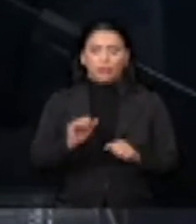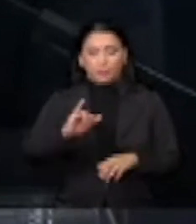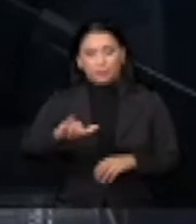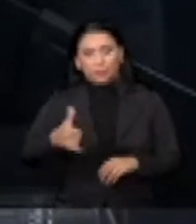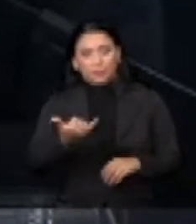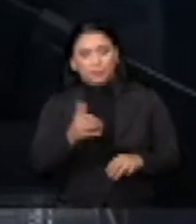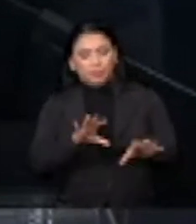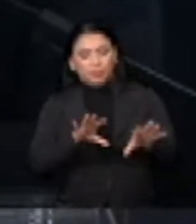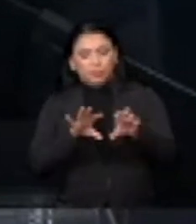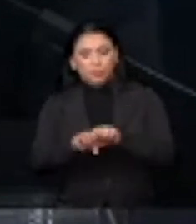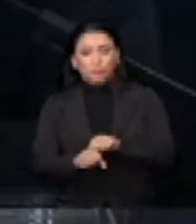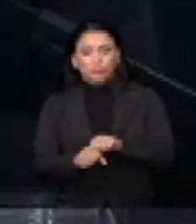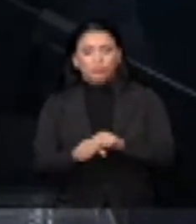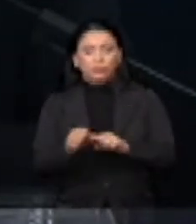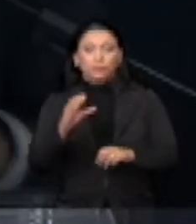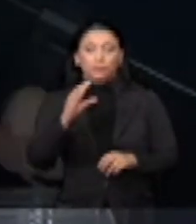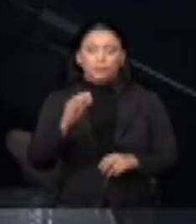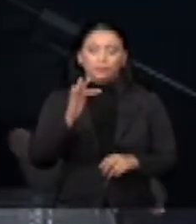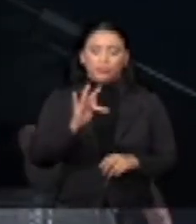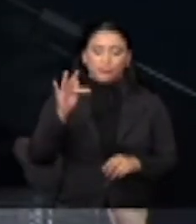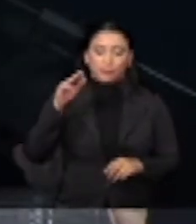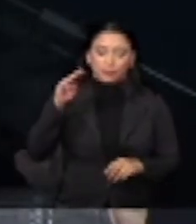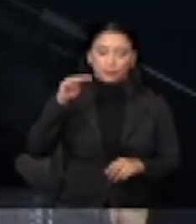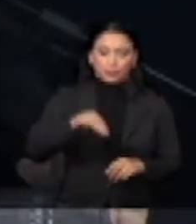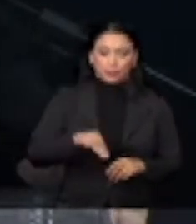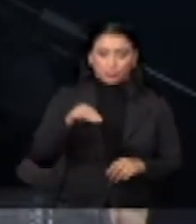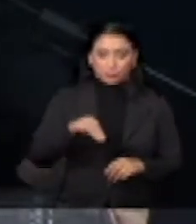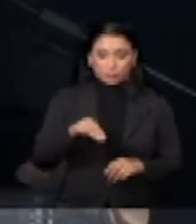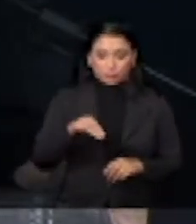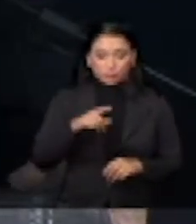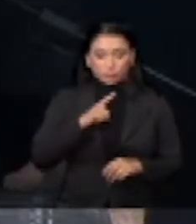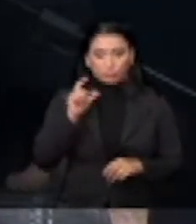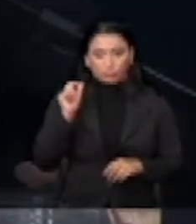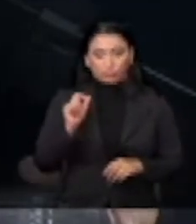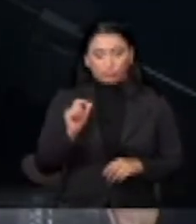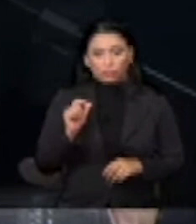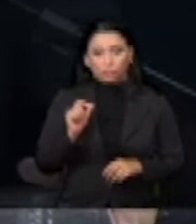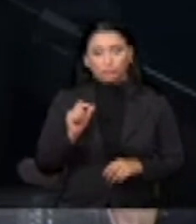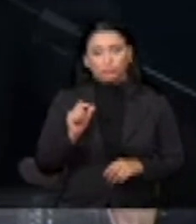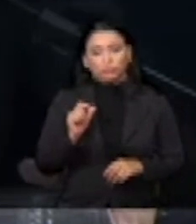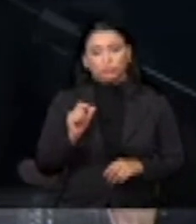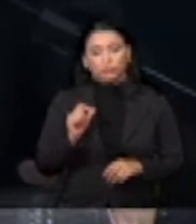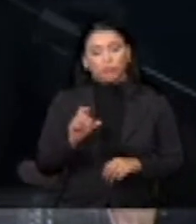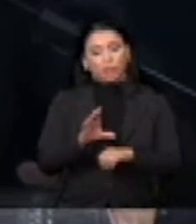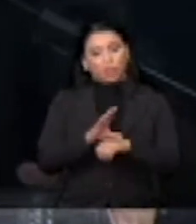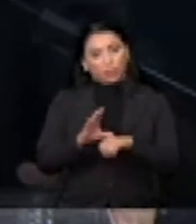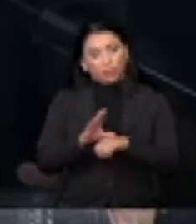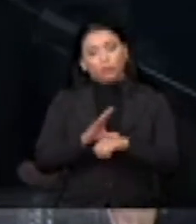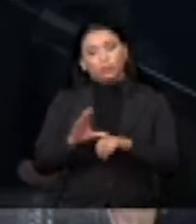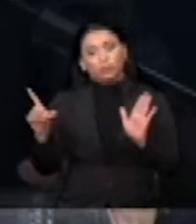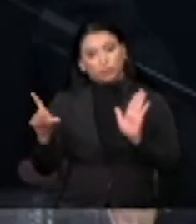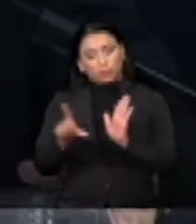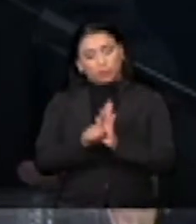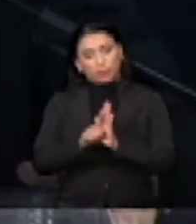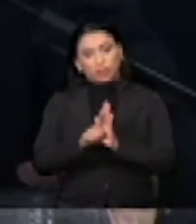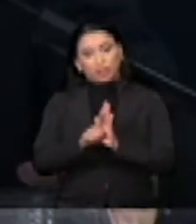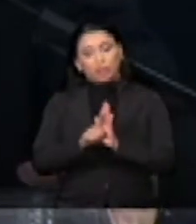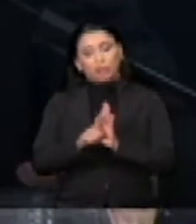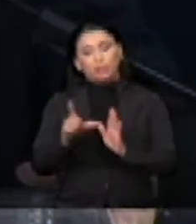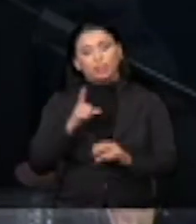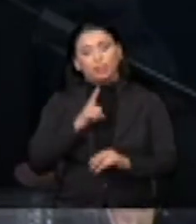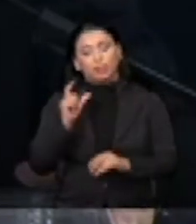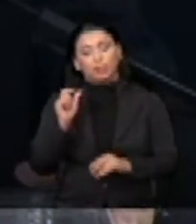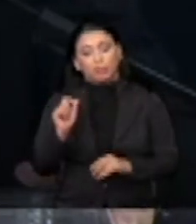formação o cfm espera que a constitucionalidade dessa lei seja